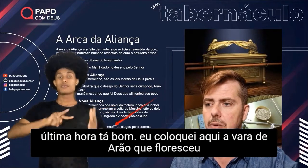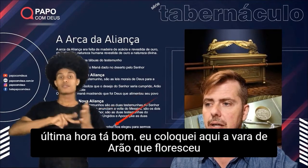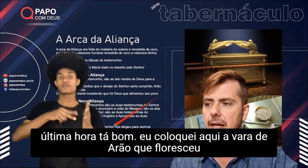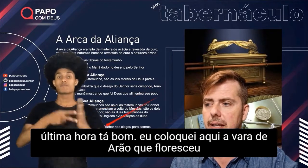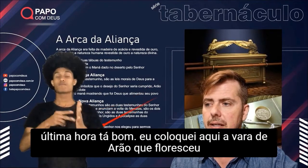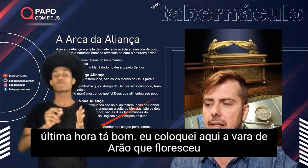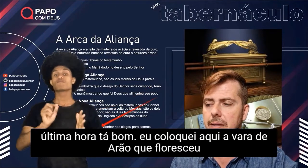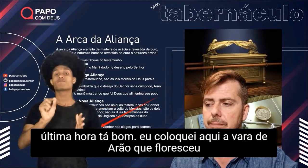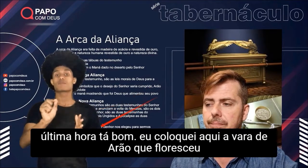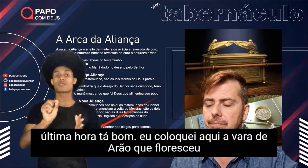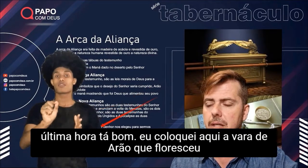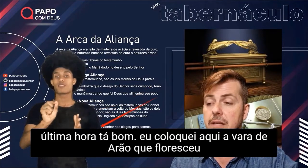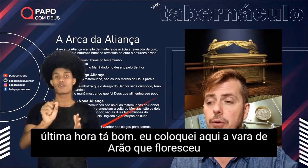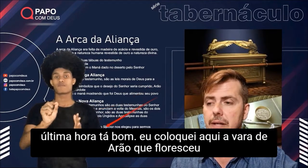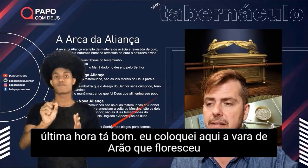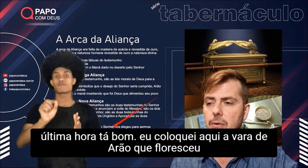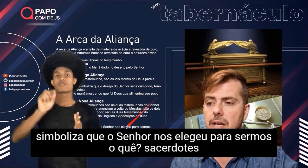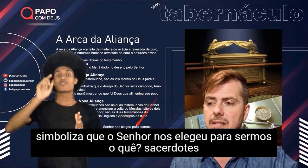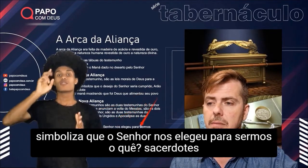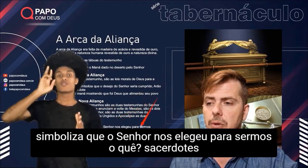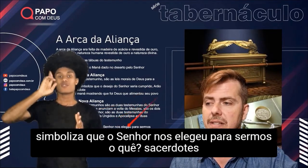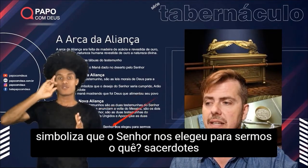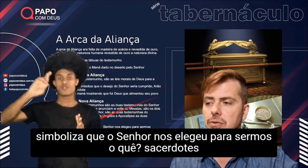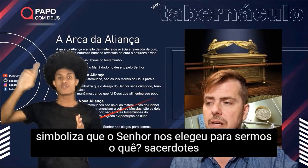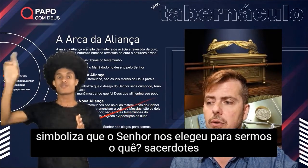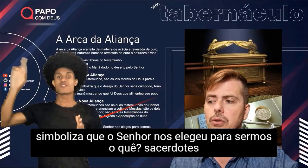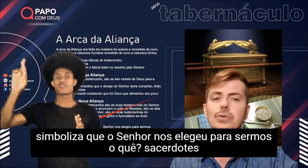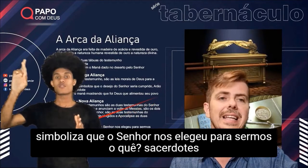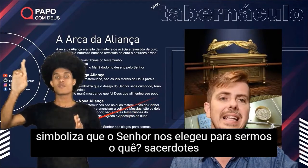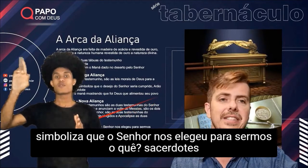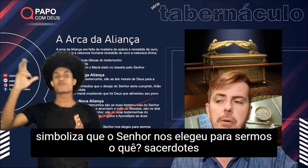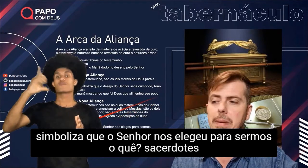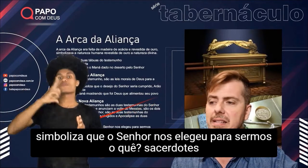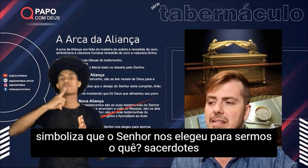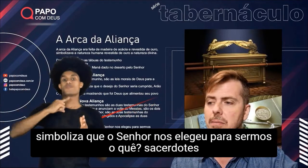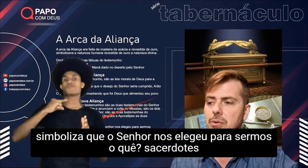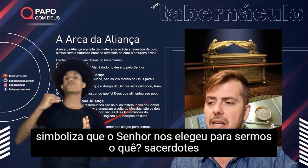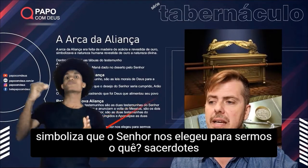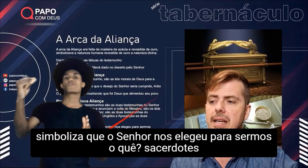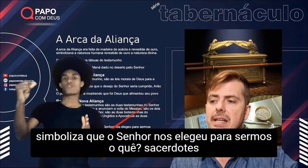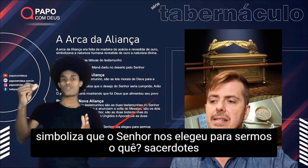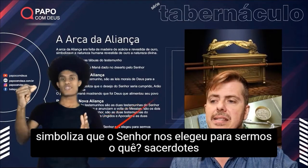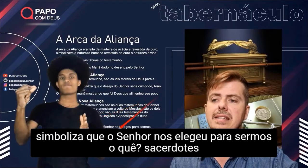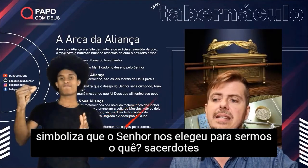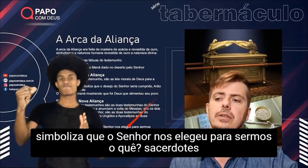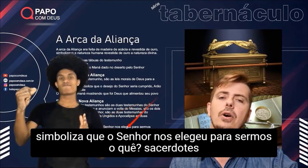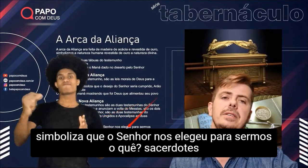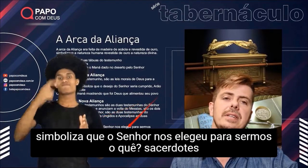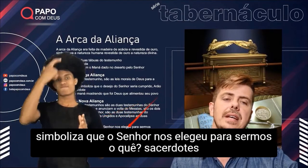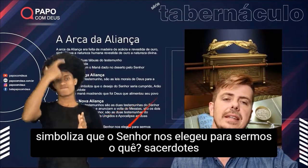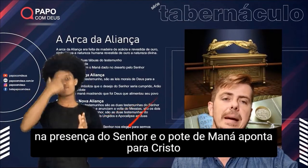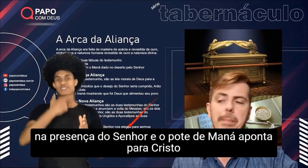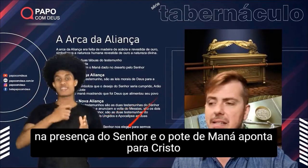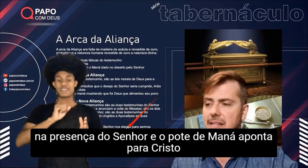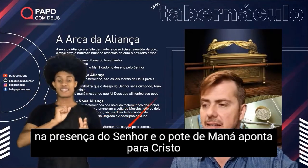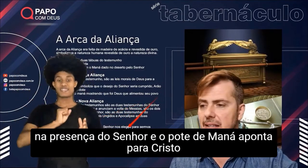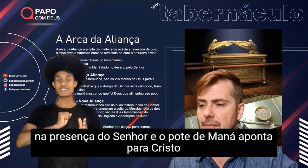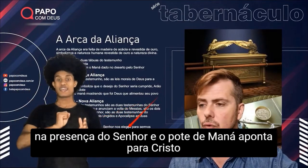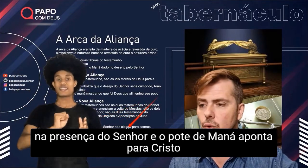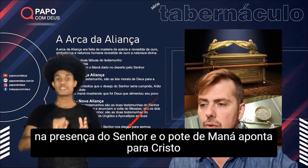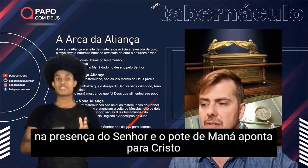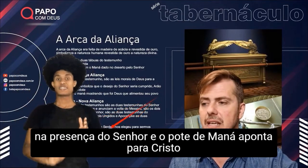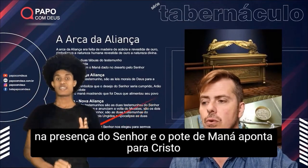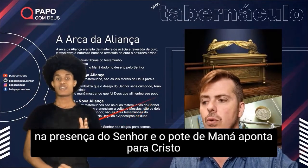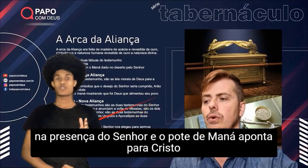Arão que floresceu simboliza que o Senhor nos elegeu para sermos o quê? Sacerdotes na